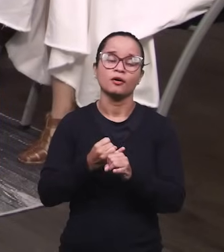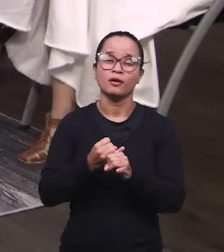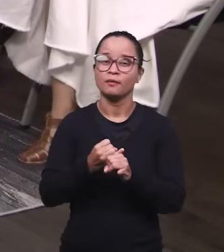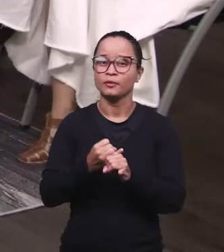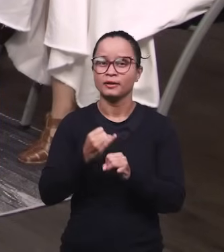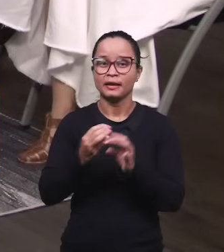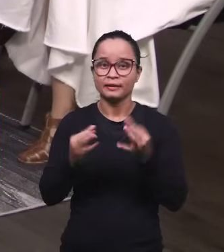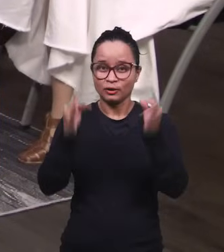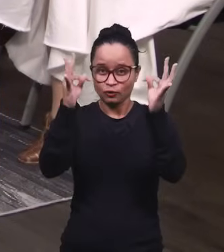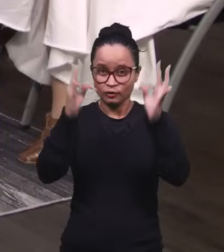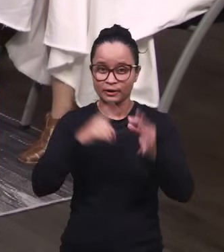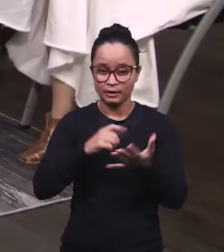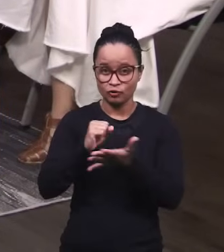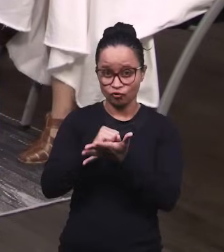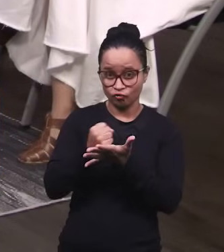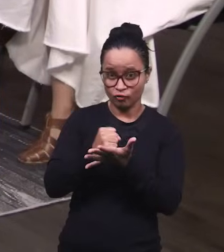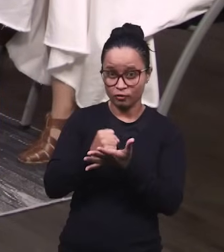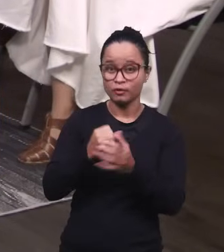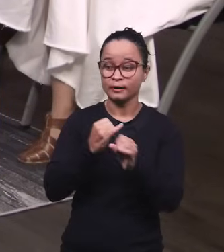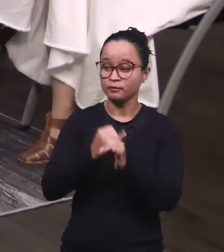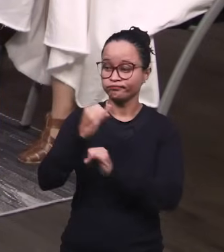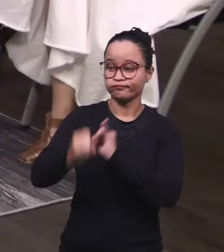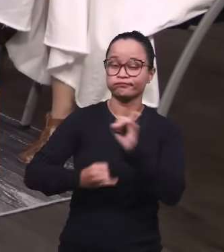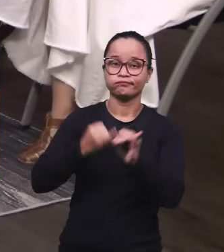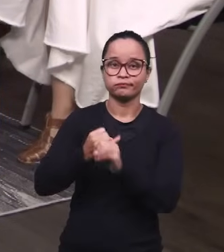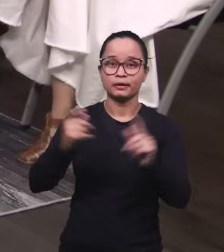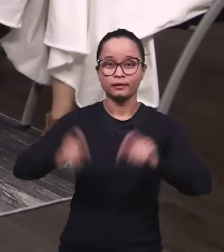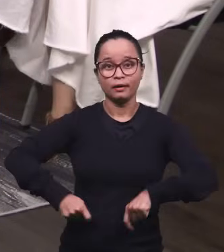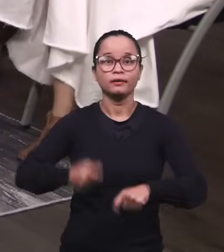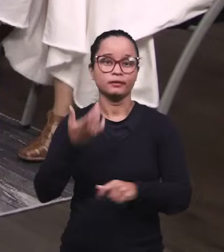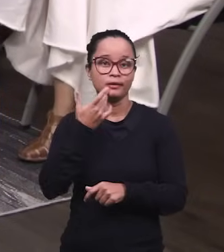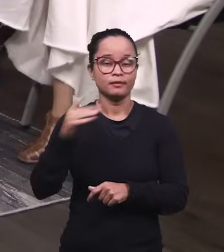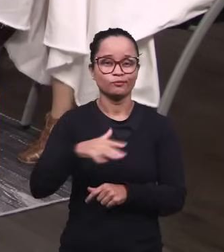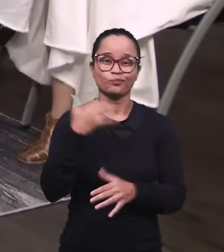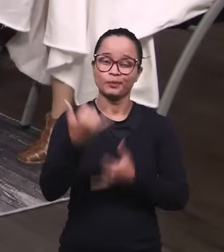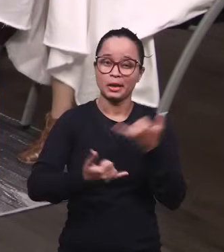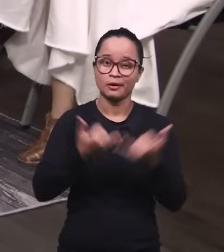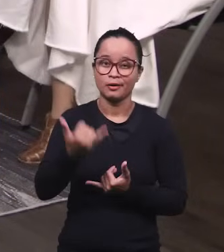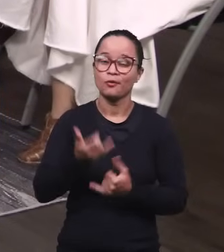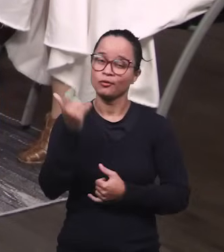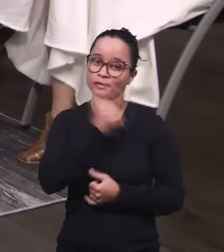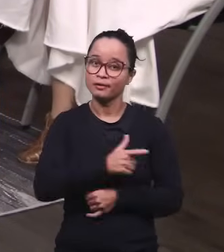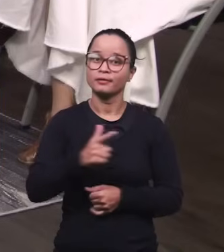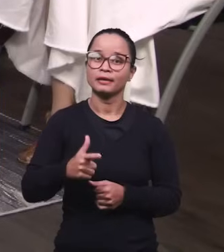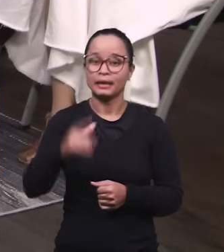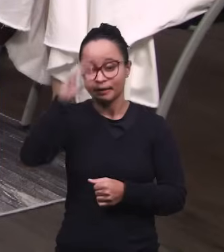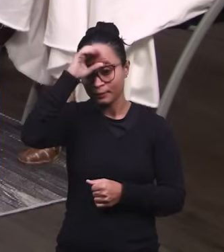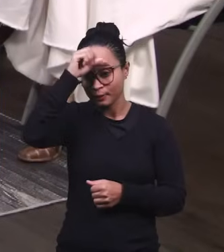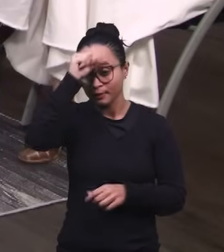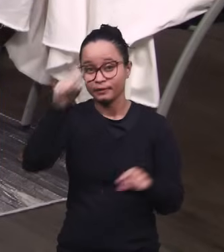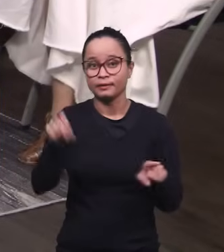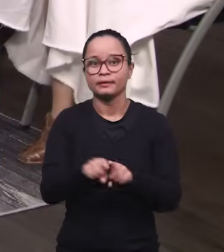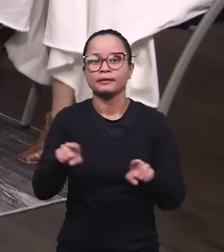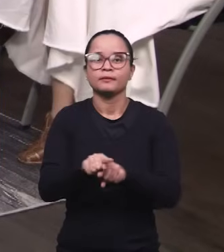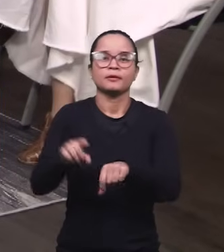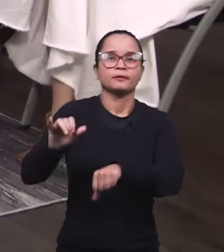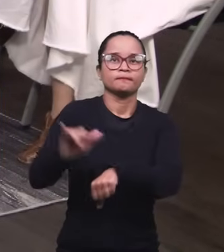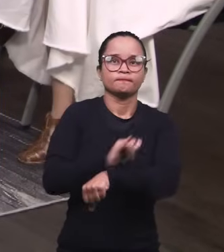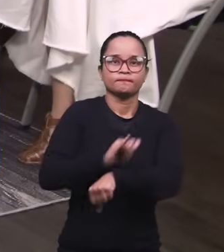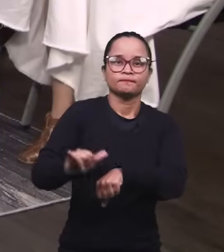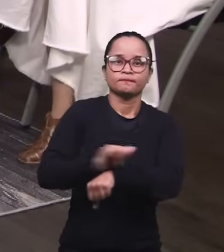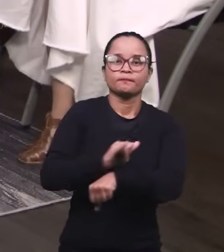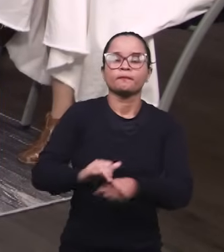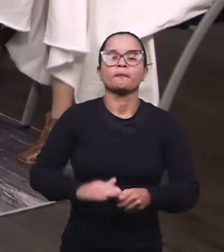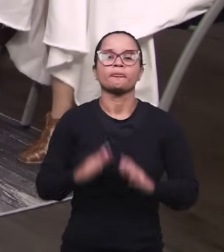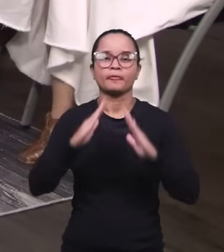onde ali tem jogos, já tem um material online que a criança pode brincar, se divertir e aprender ao mesmo tempo. Verdade. Também seria uma estratégia,